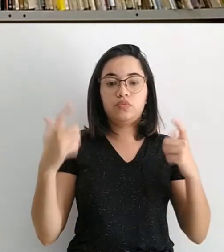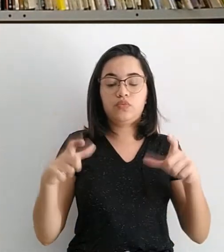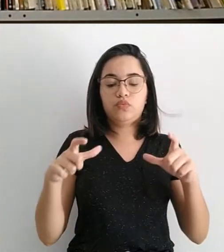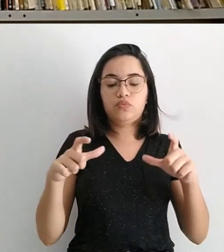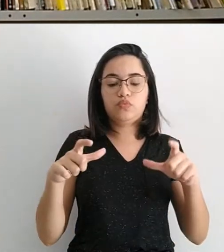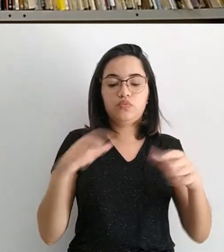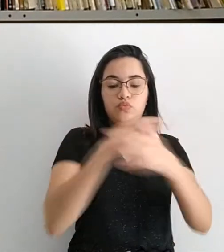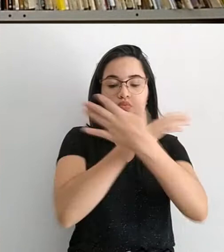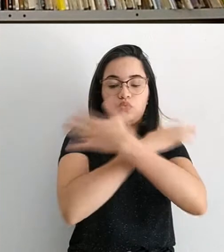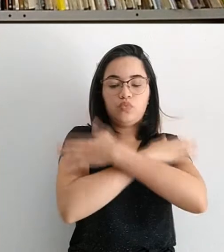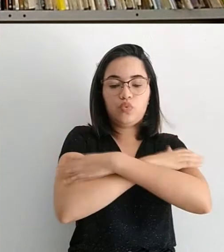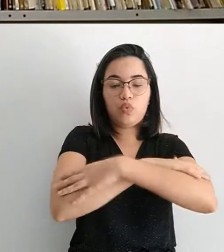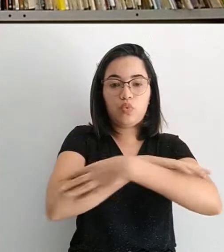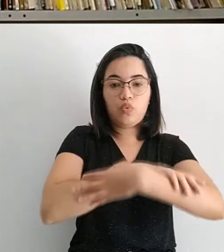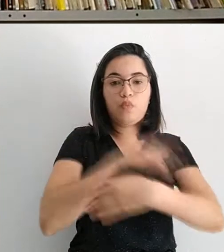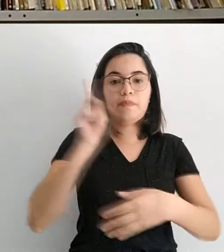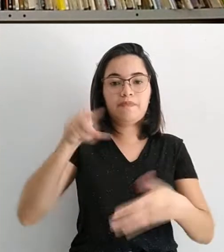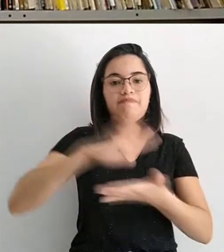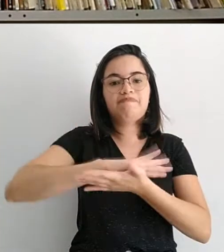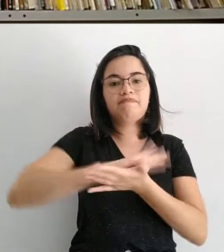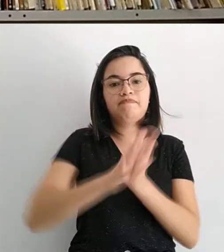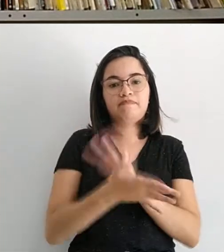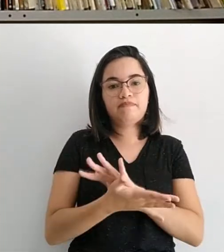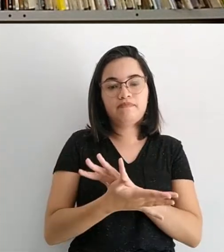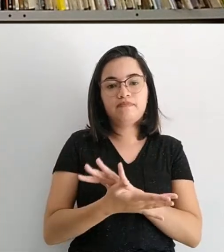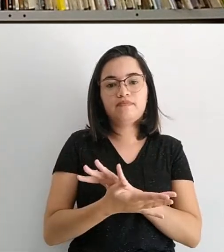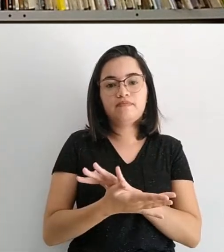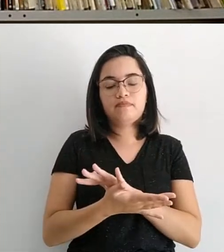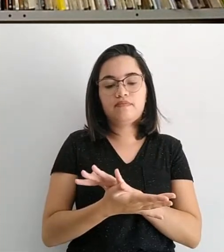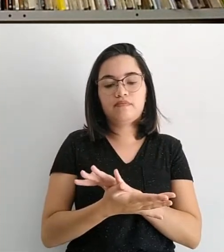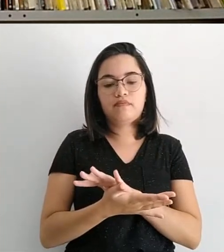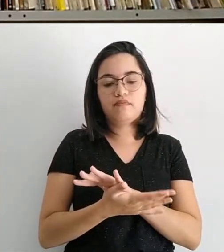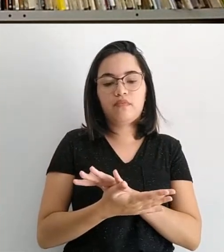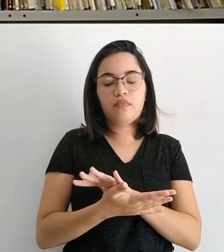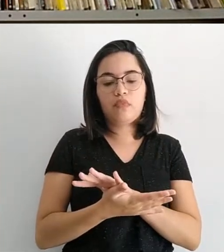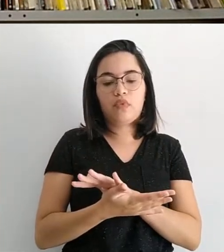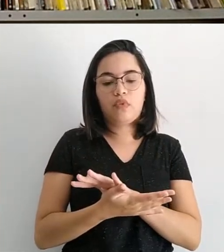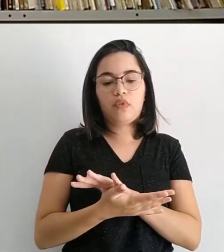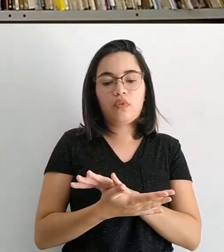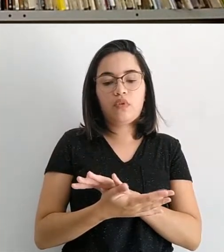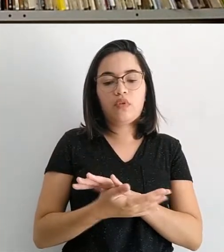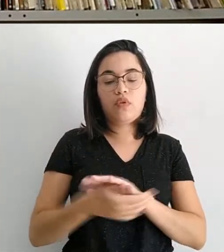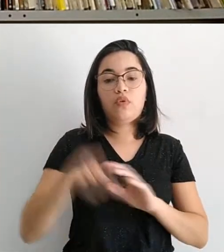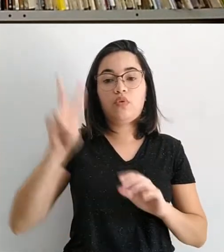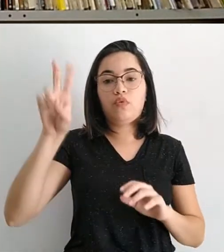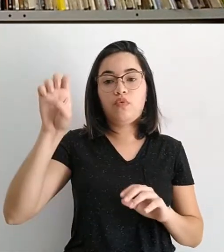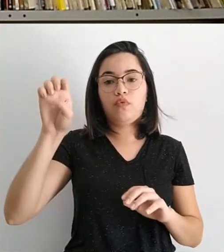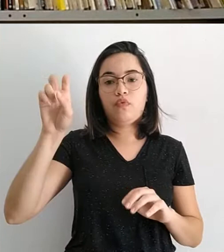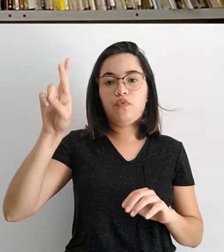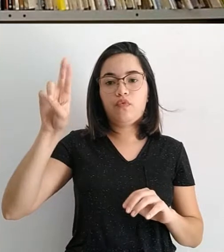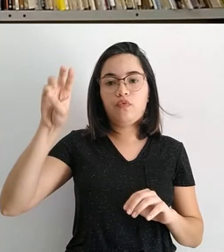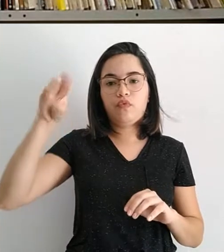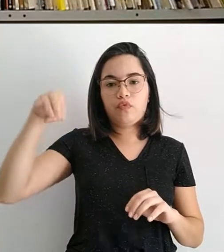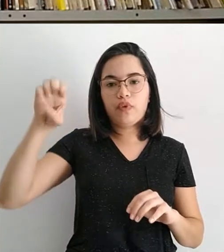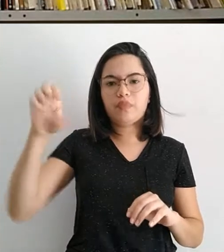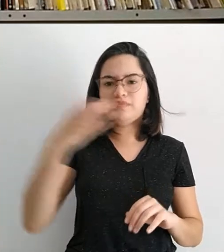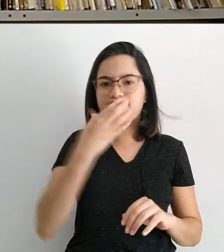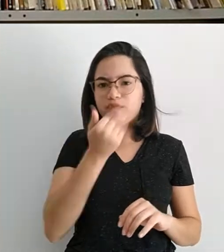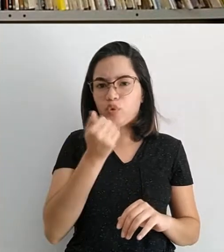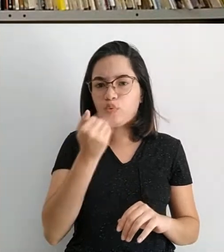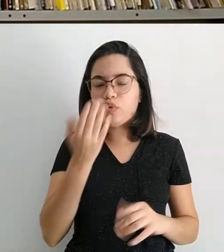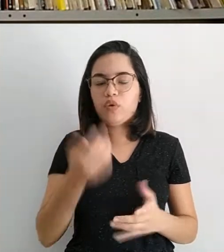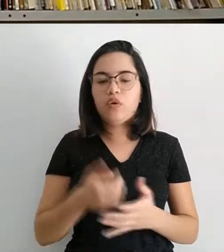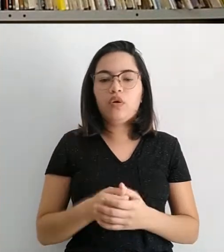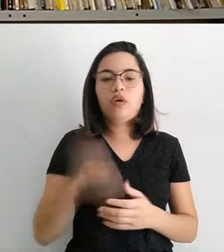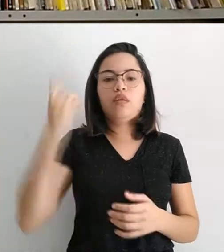o corpo é destruído, o verme consome. Deus